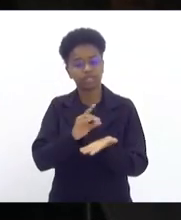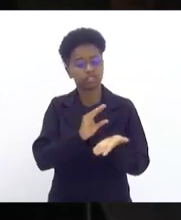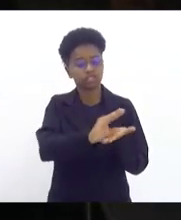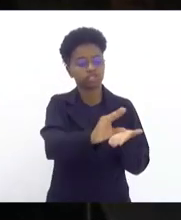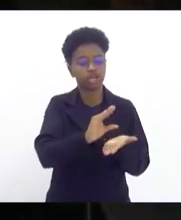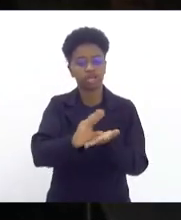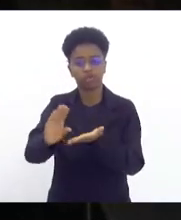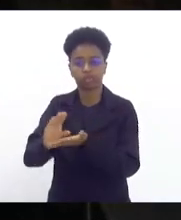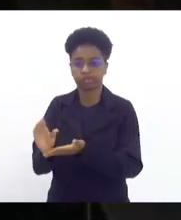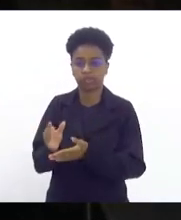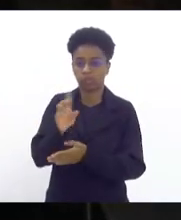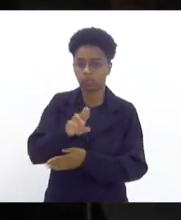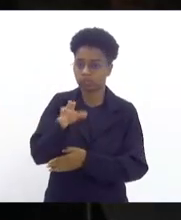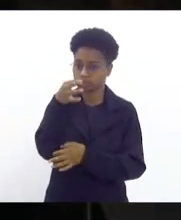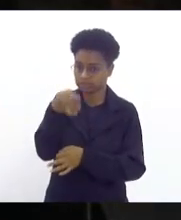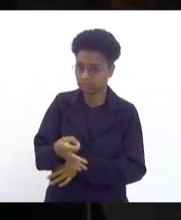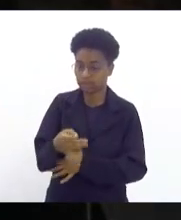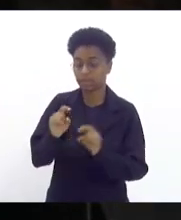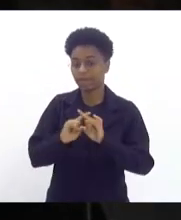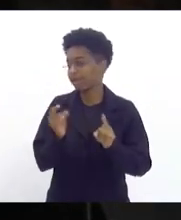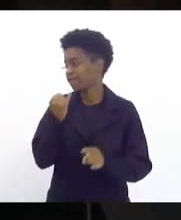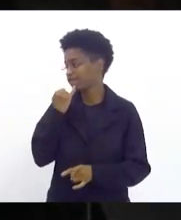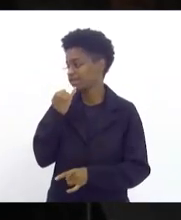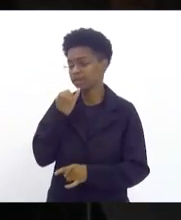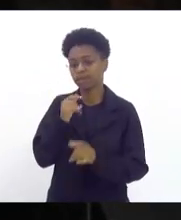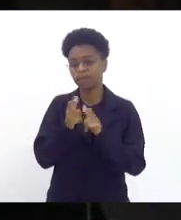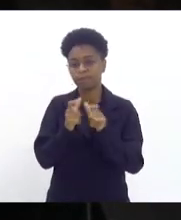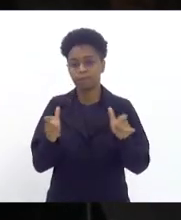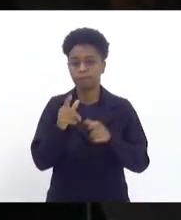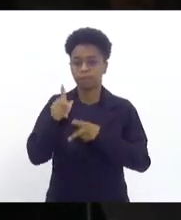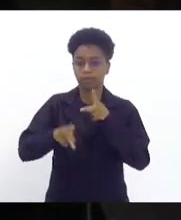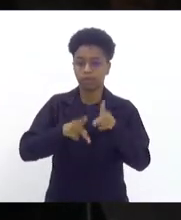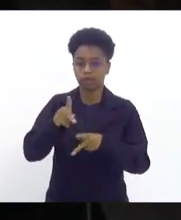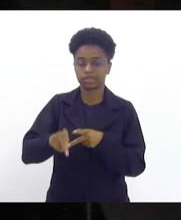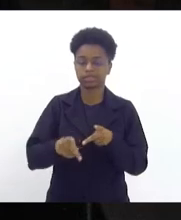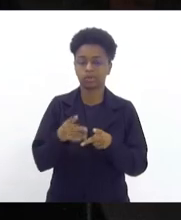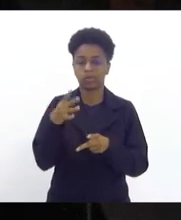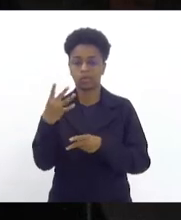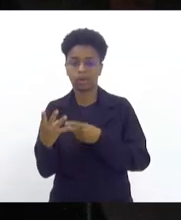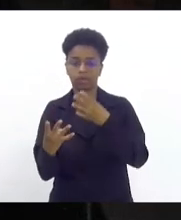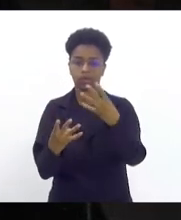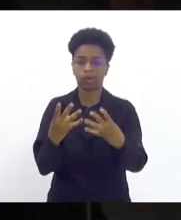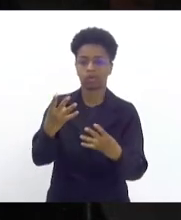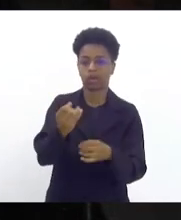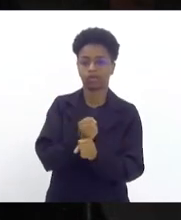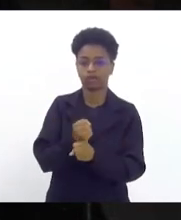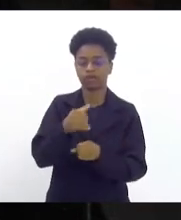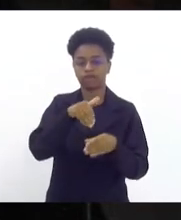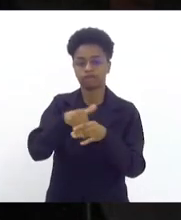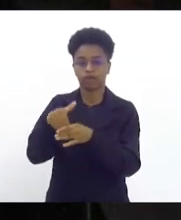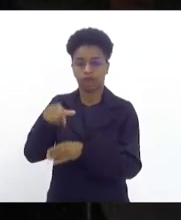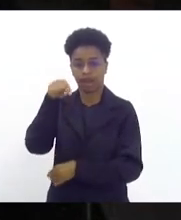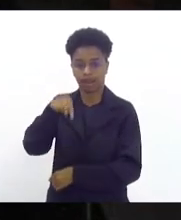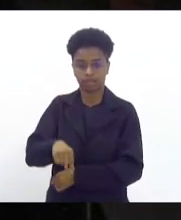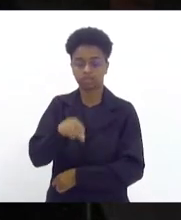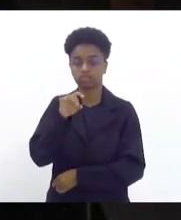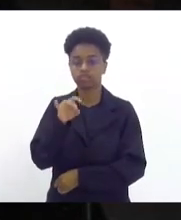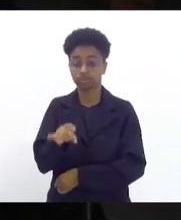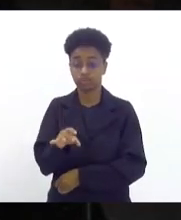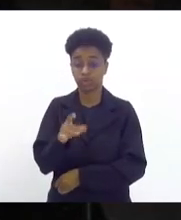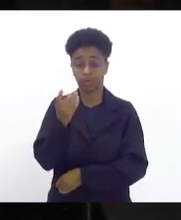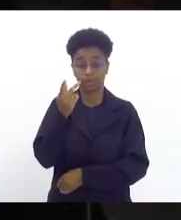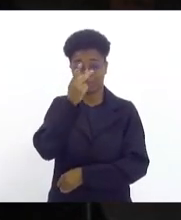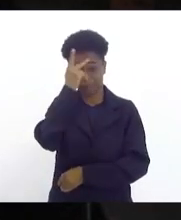que é público Só que infelizmente boa parte da sociedade de quatro em quatro anos vota na casa Legislativa naqueles que